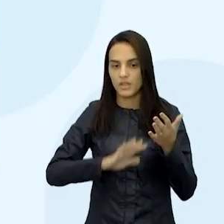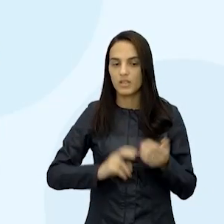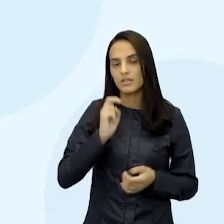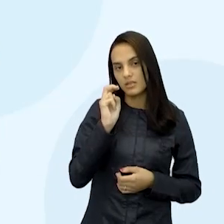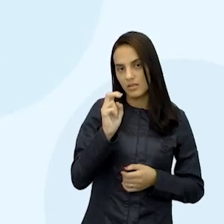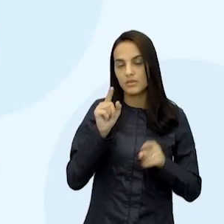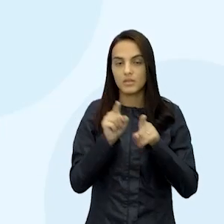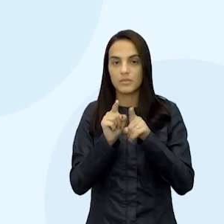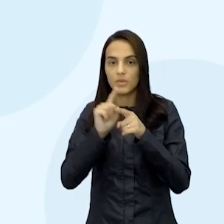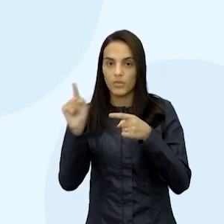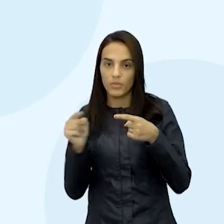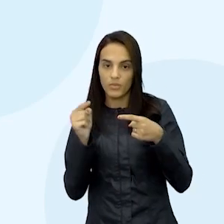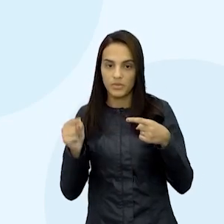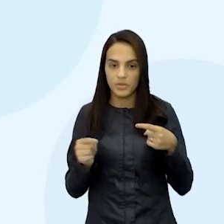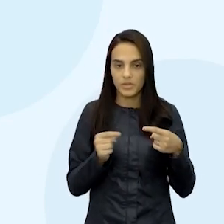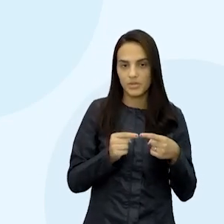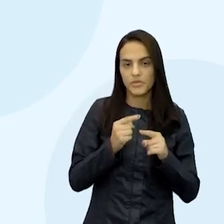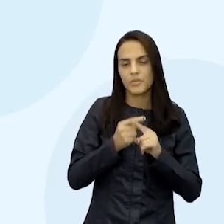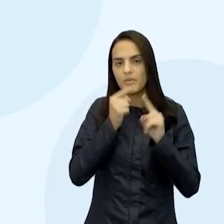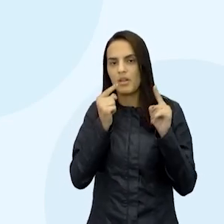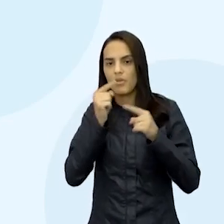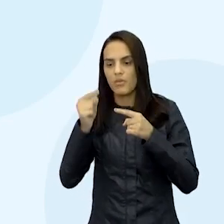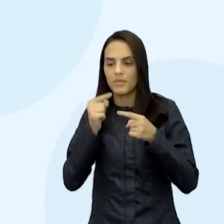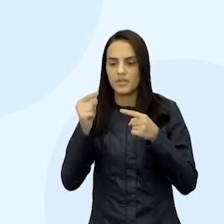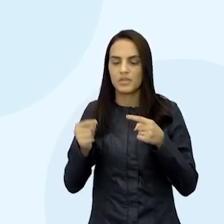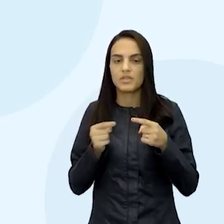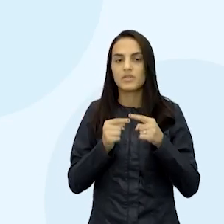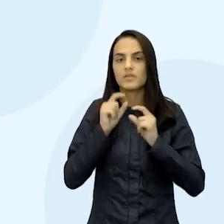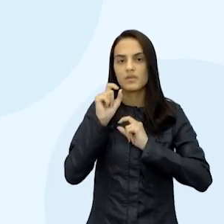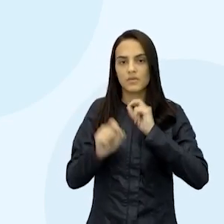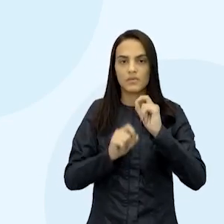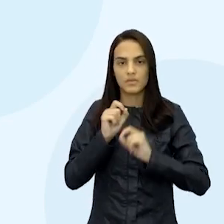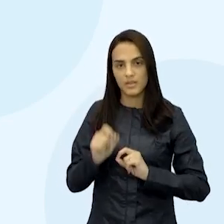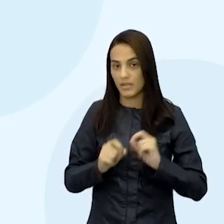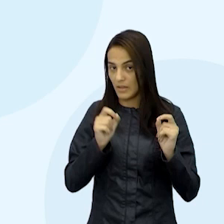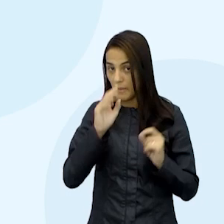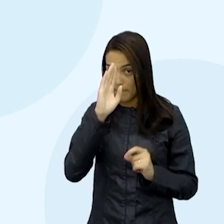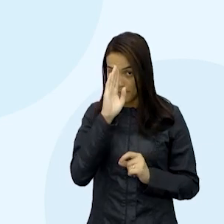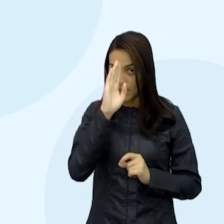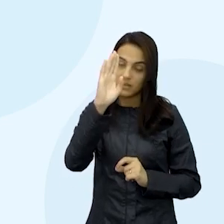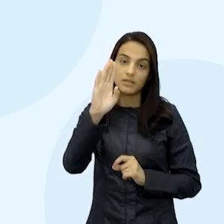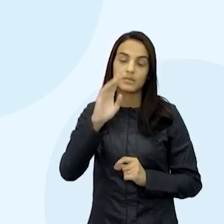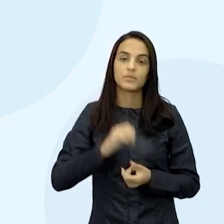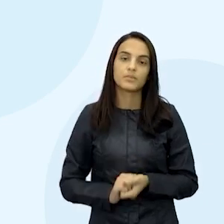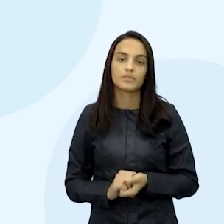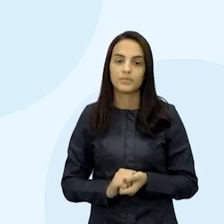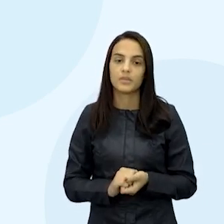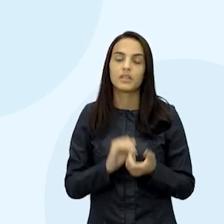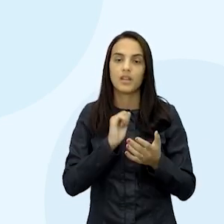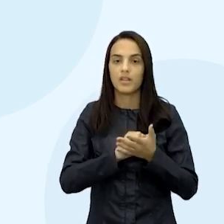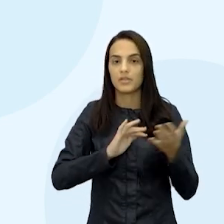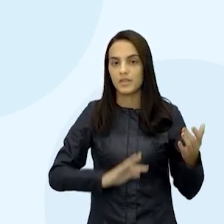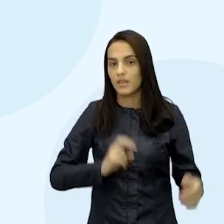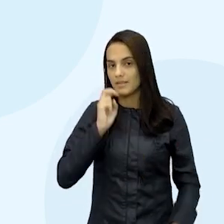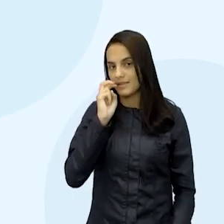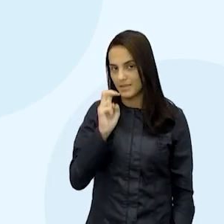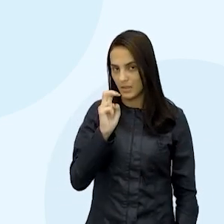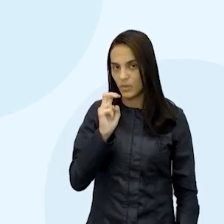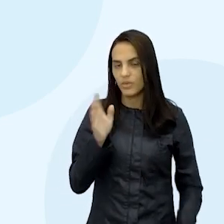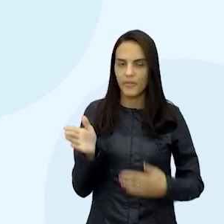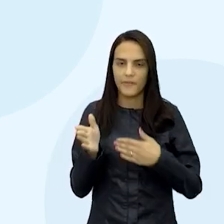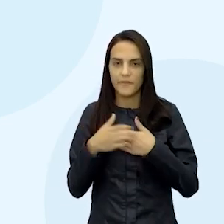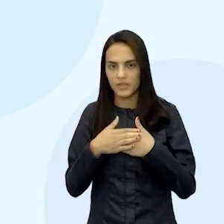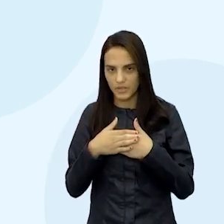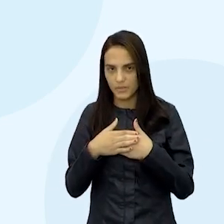tem ali o objetivo. Mas vamos ver o objetivo dela mesmo? Qual é o objetivo principal da atividade 5, que é aquele